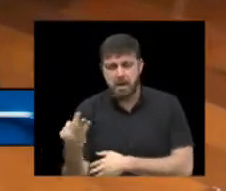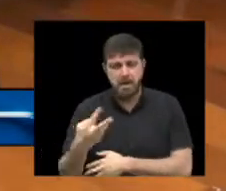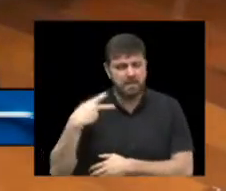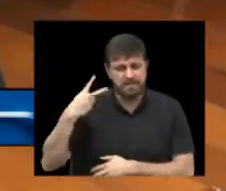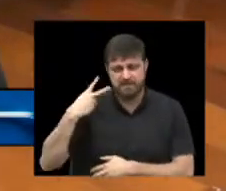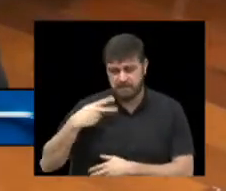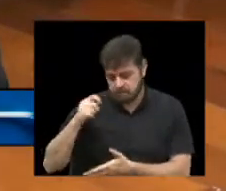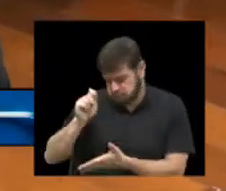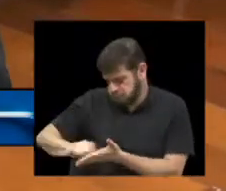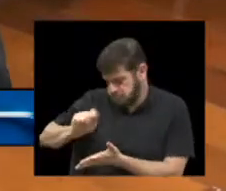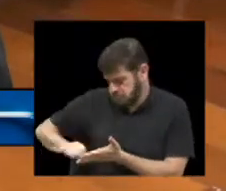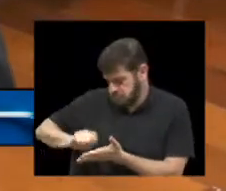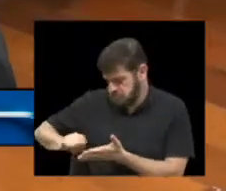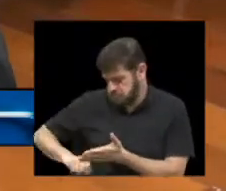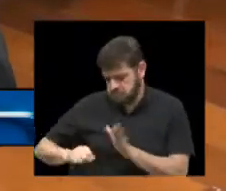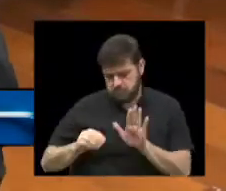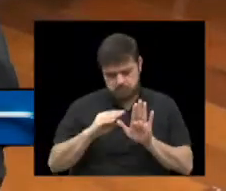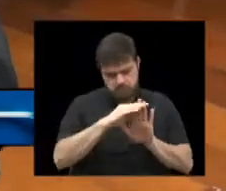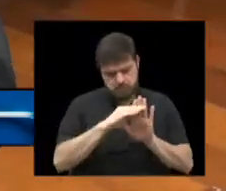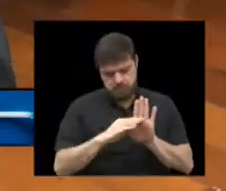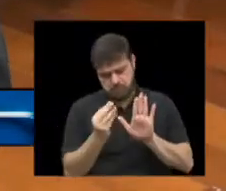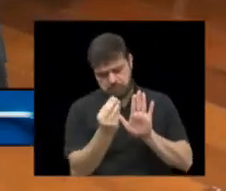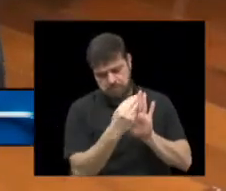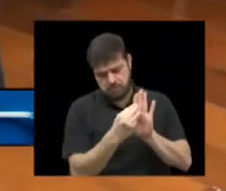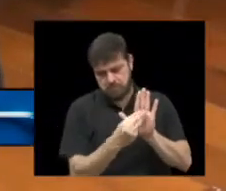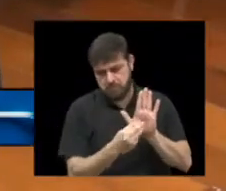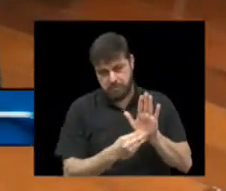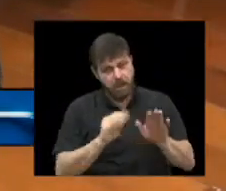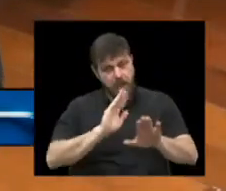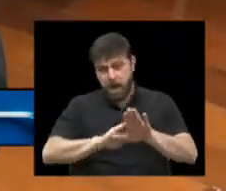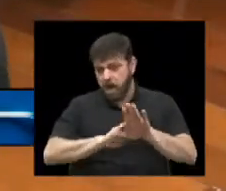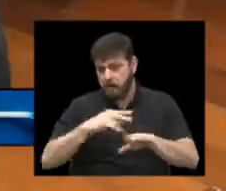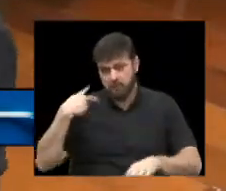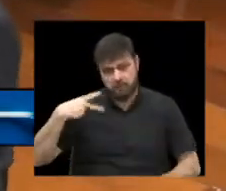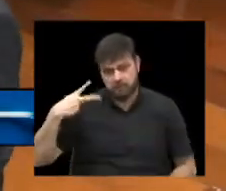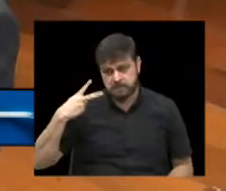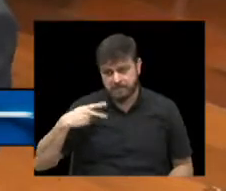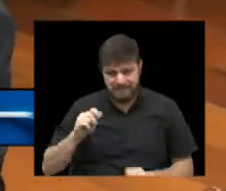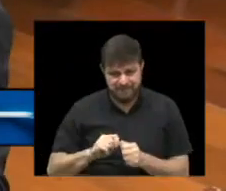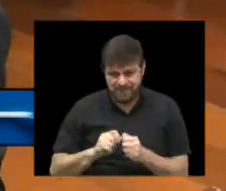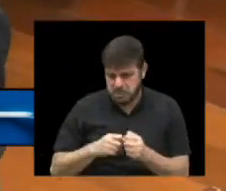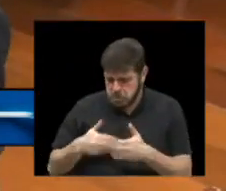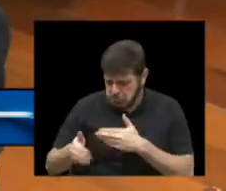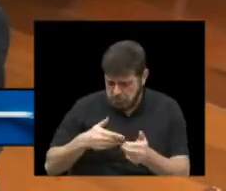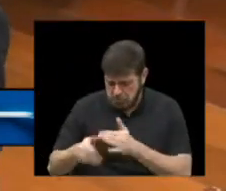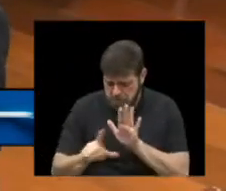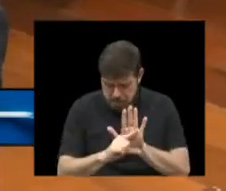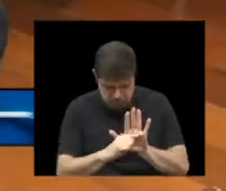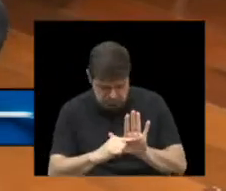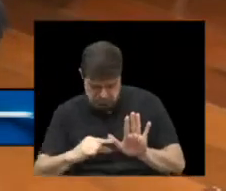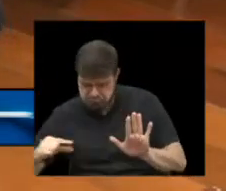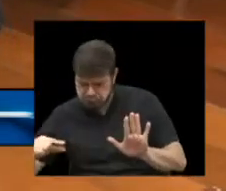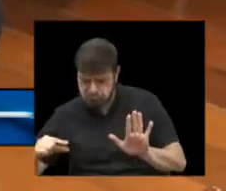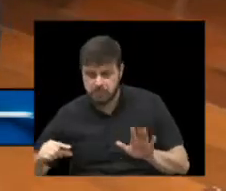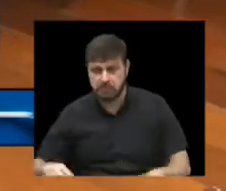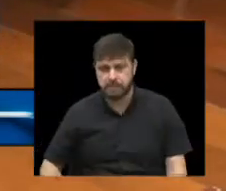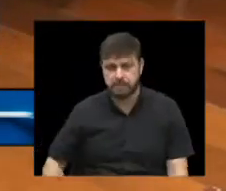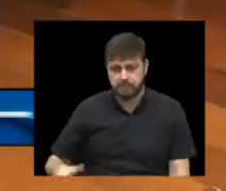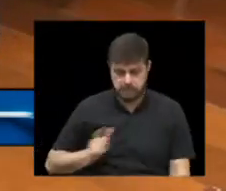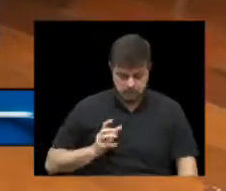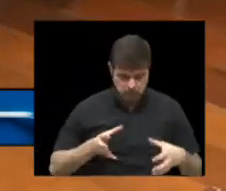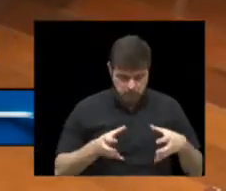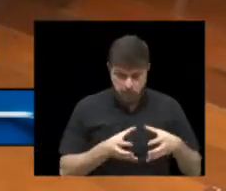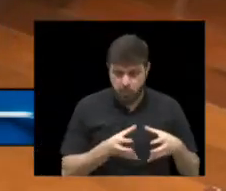do vereador, o vereador Gustavo Petra. É prerrogativa do vereador fazer qualquer tipo de emenda. Agora, existem comissões